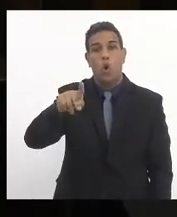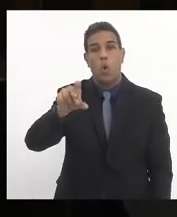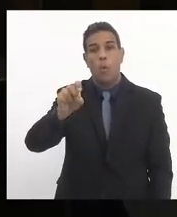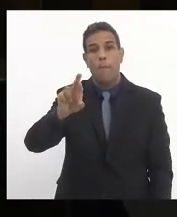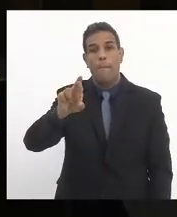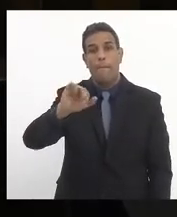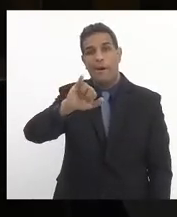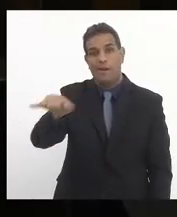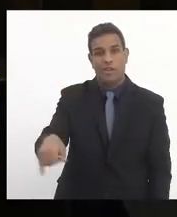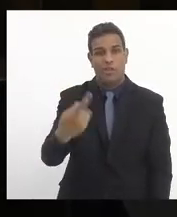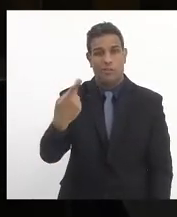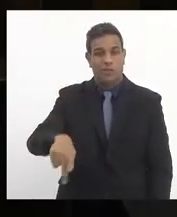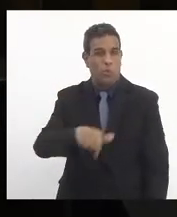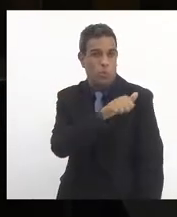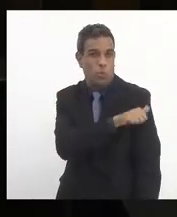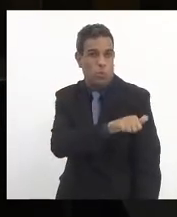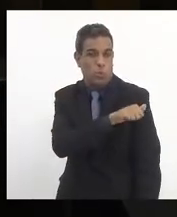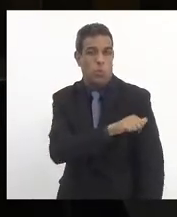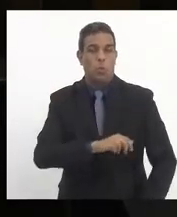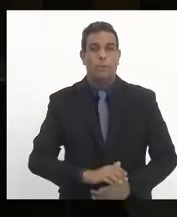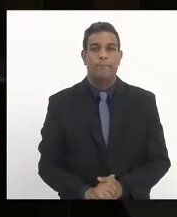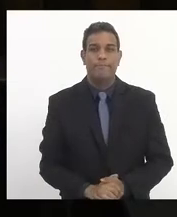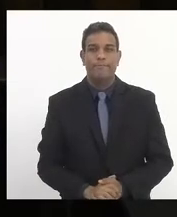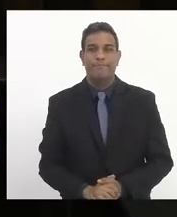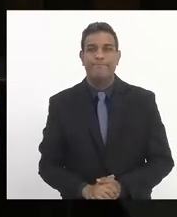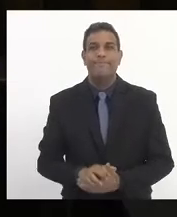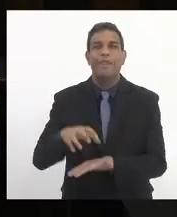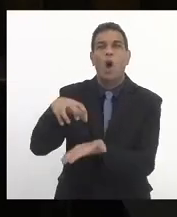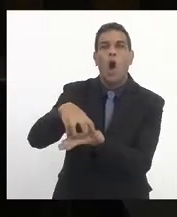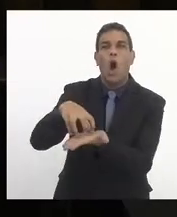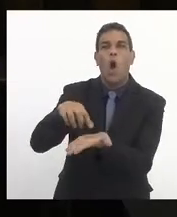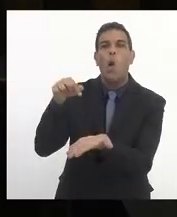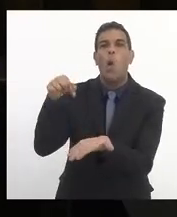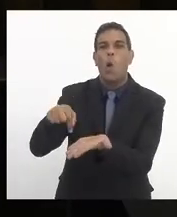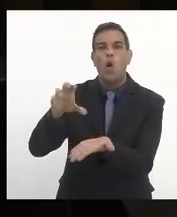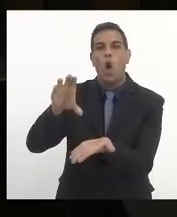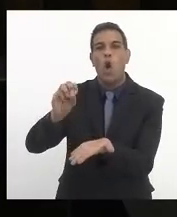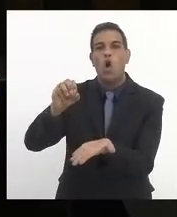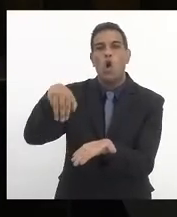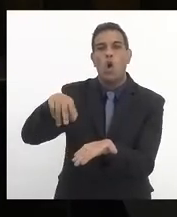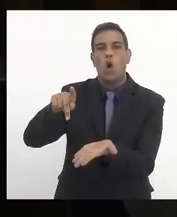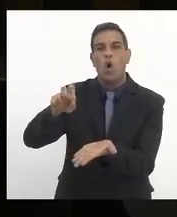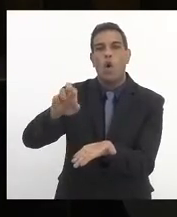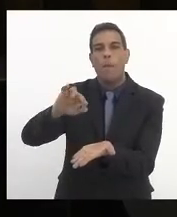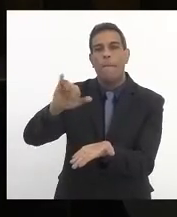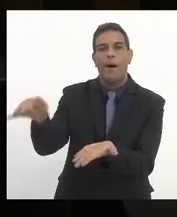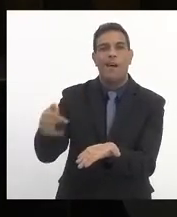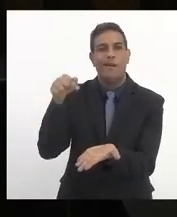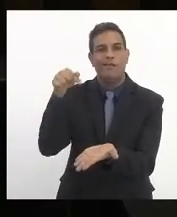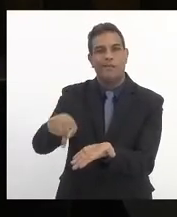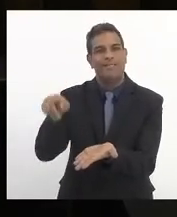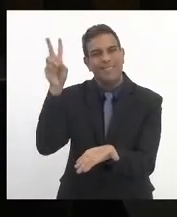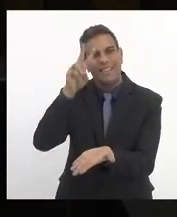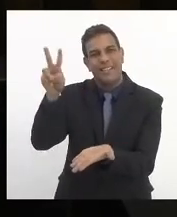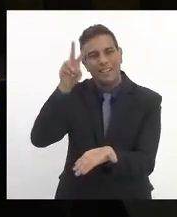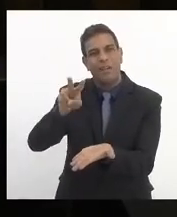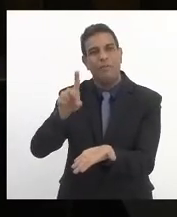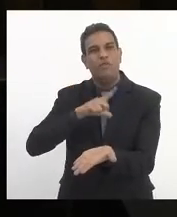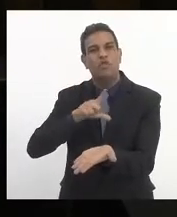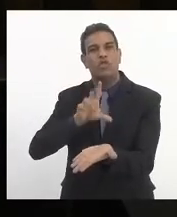O Comperge, que foi um dos quintais principais da corrupção na